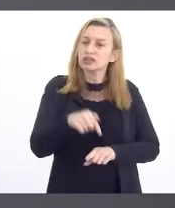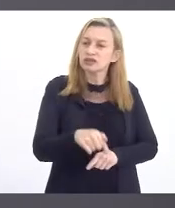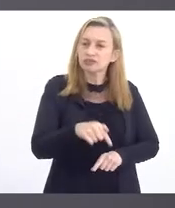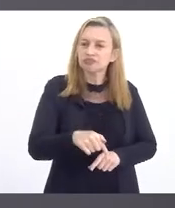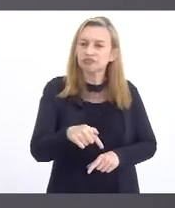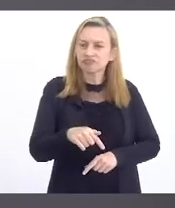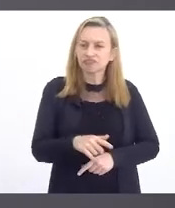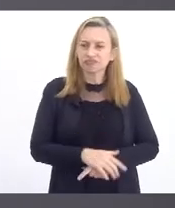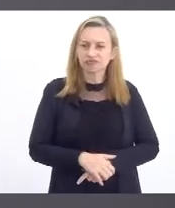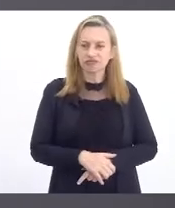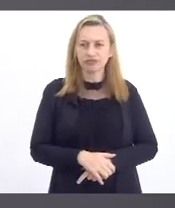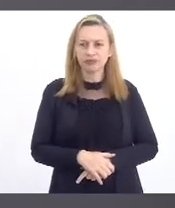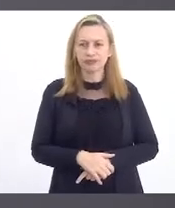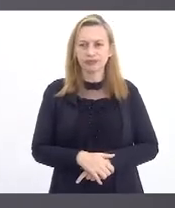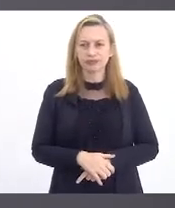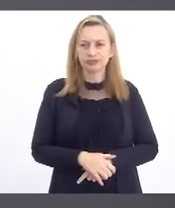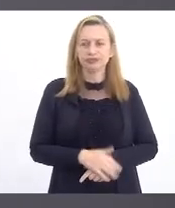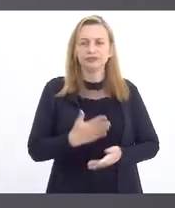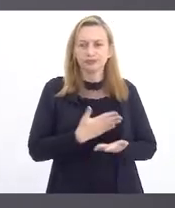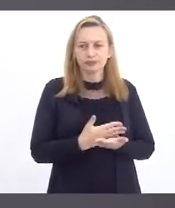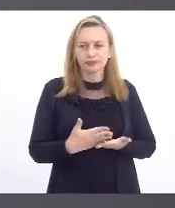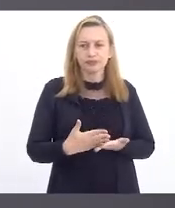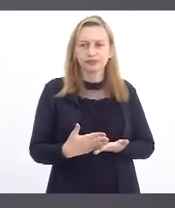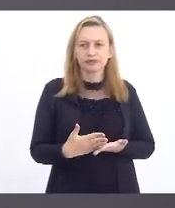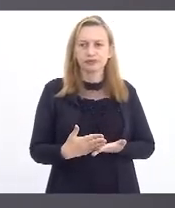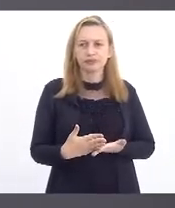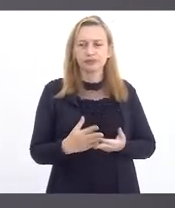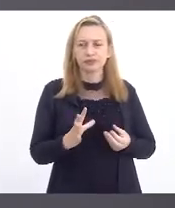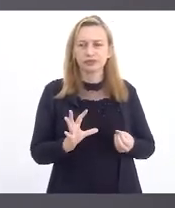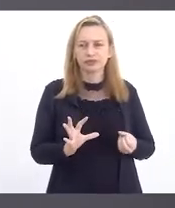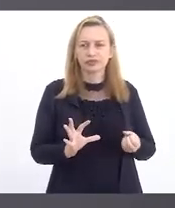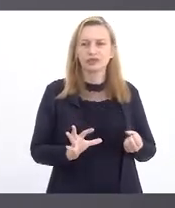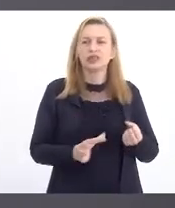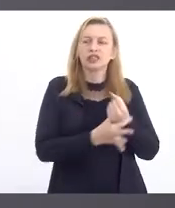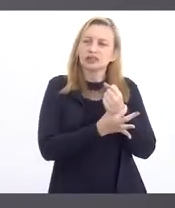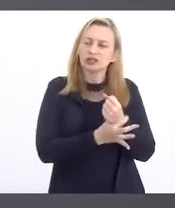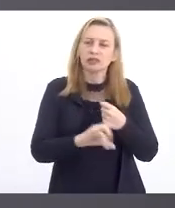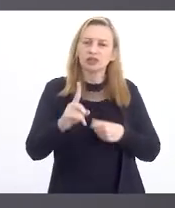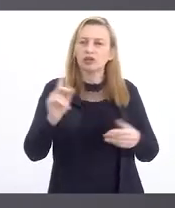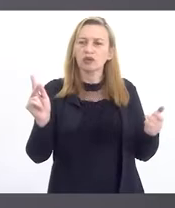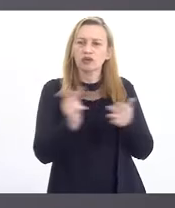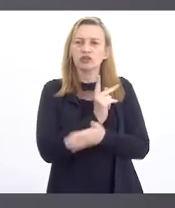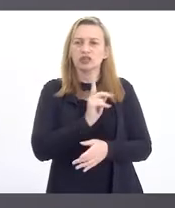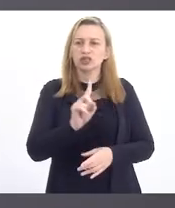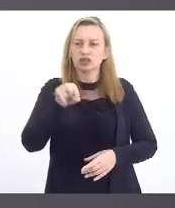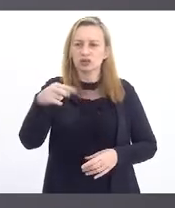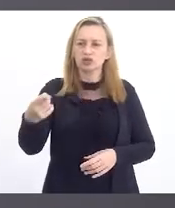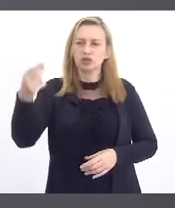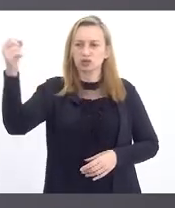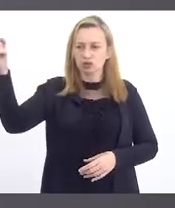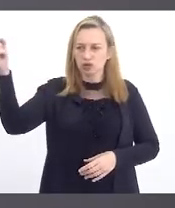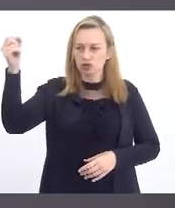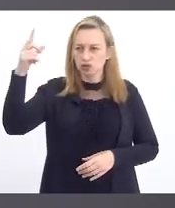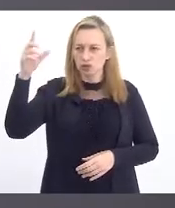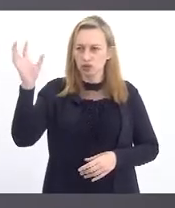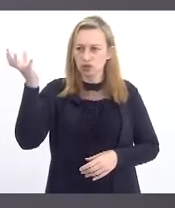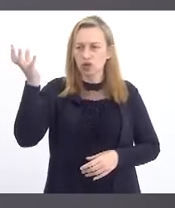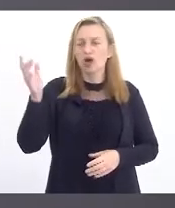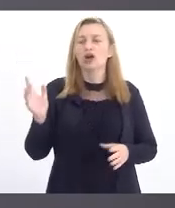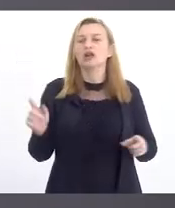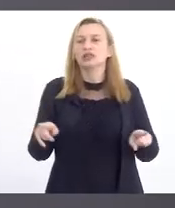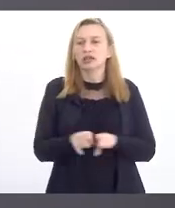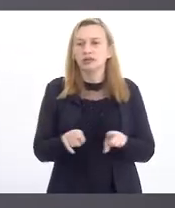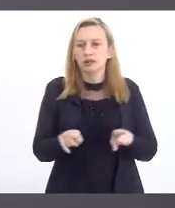mesma probabilidade inicial de defesa para que não aconteça nos próximos verões. Além de